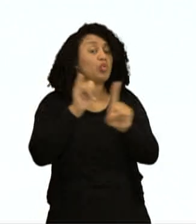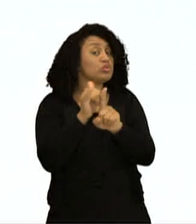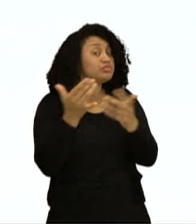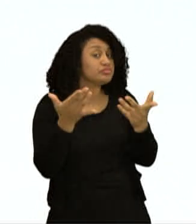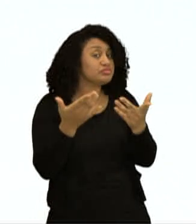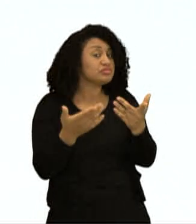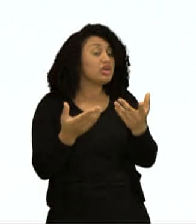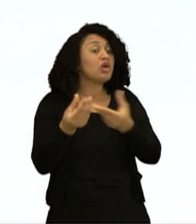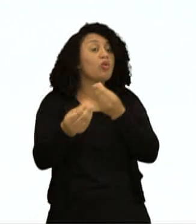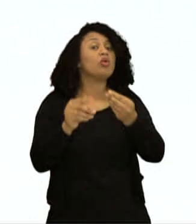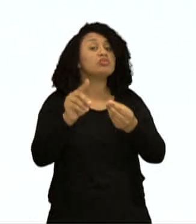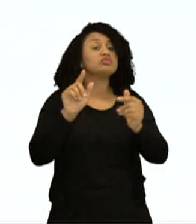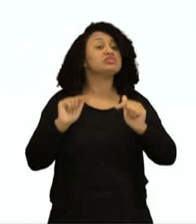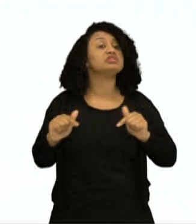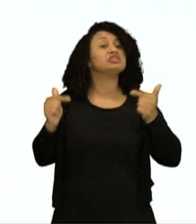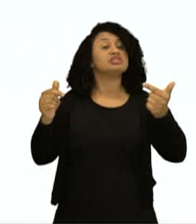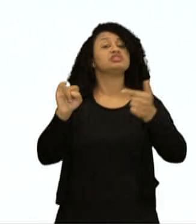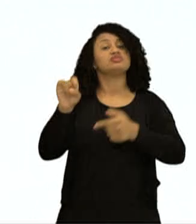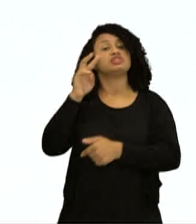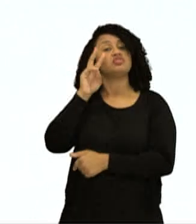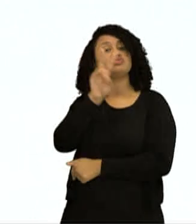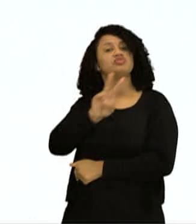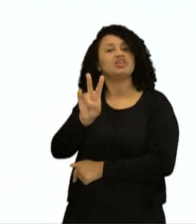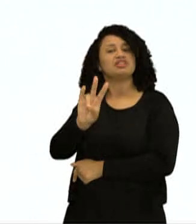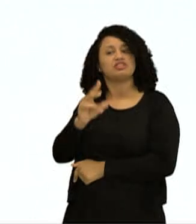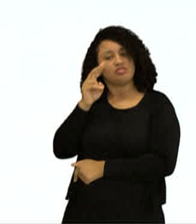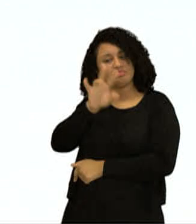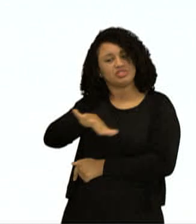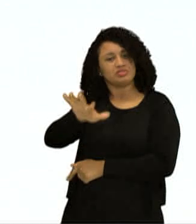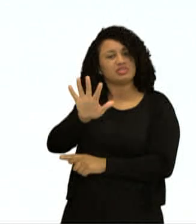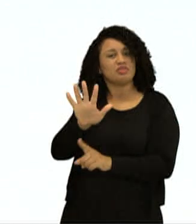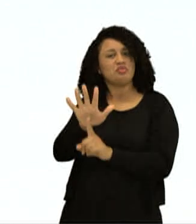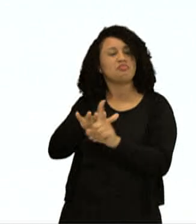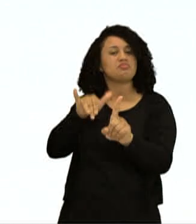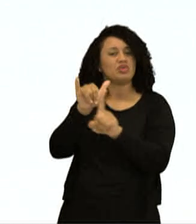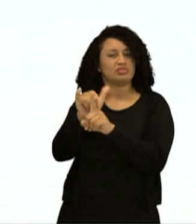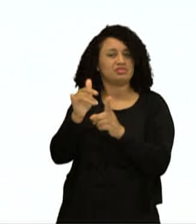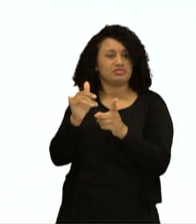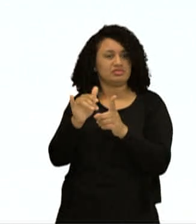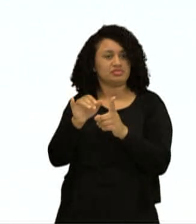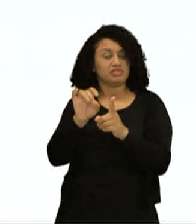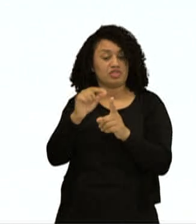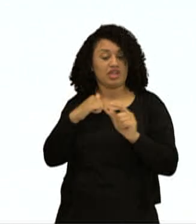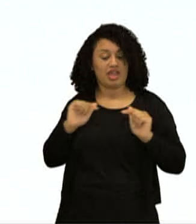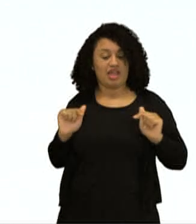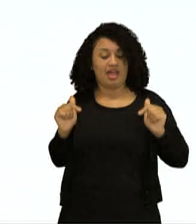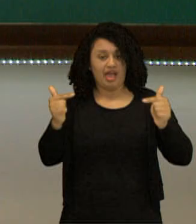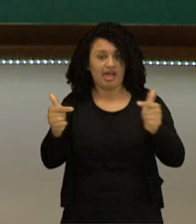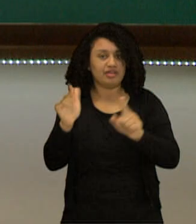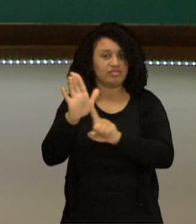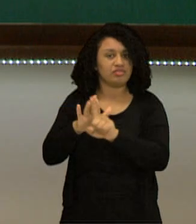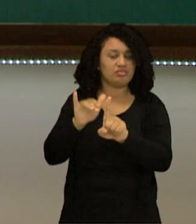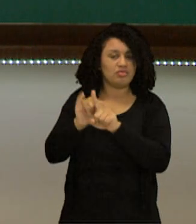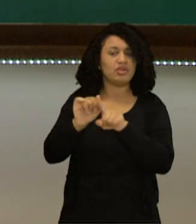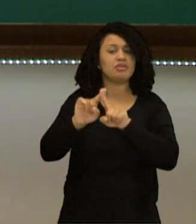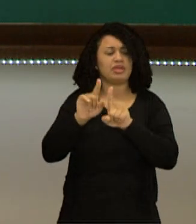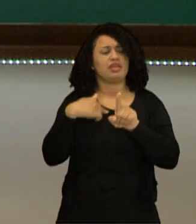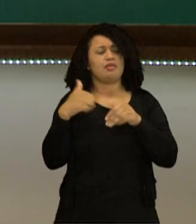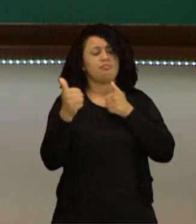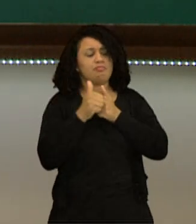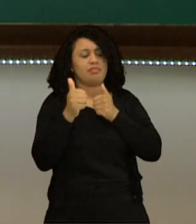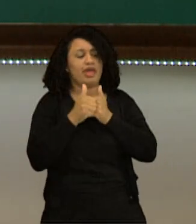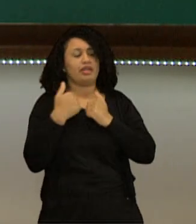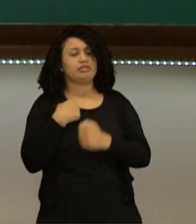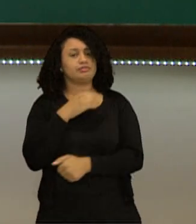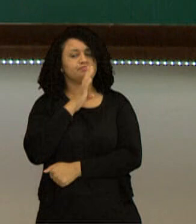reagiria se presenciasse tal situação? Não é errado só quem faz o bullying. Aquele que está do lado e que não